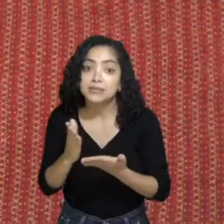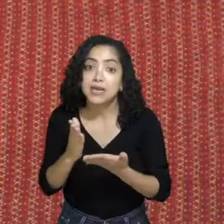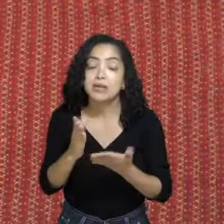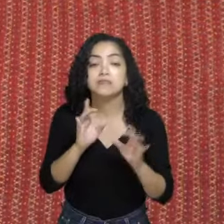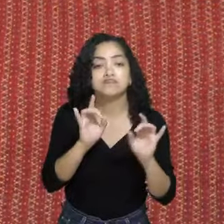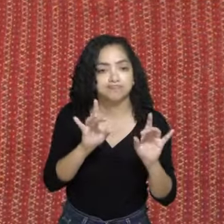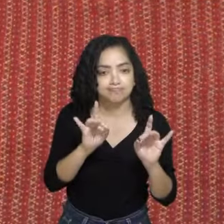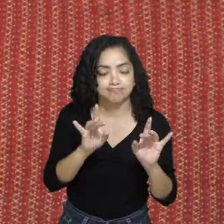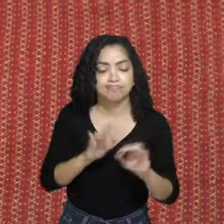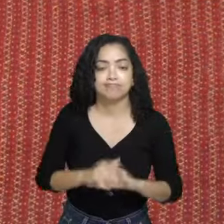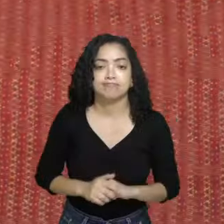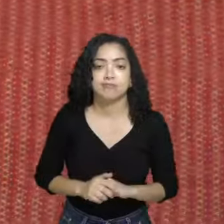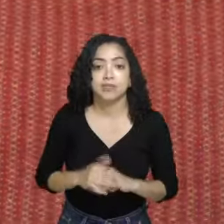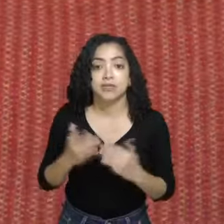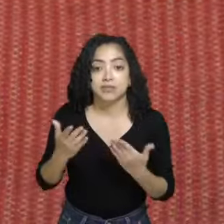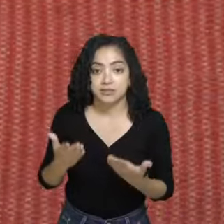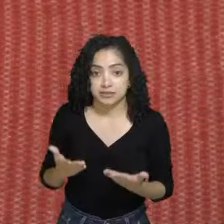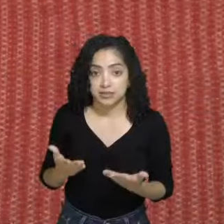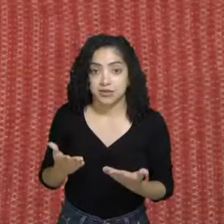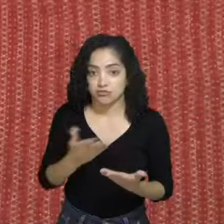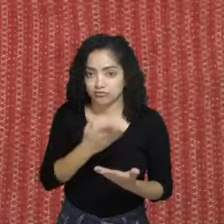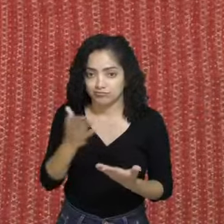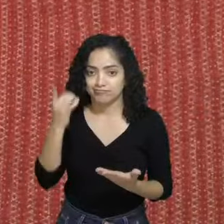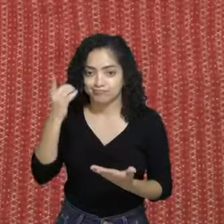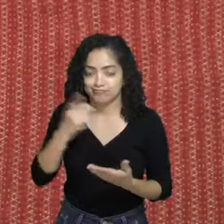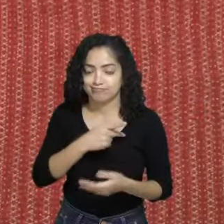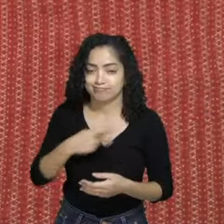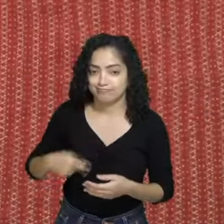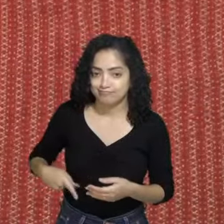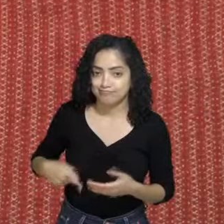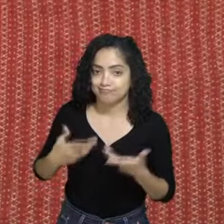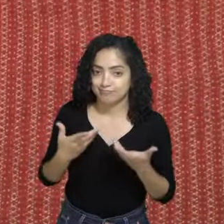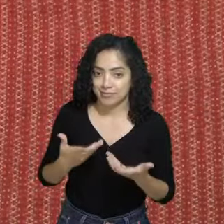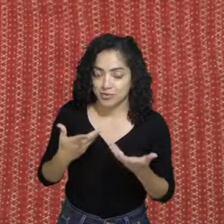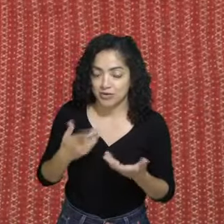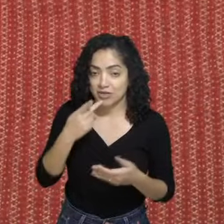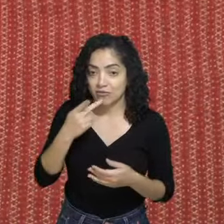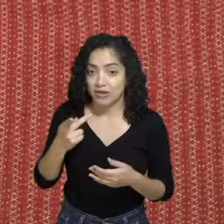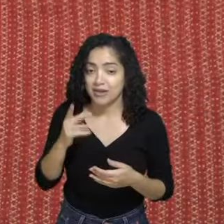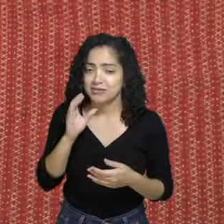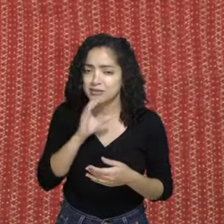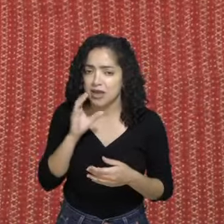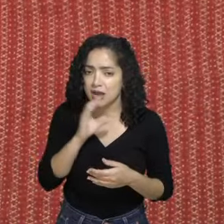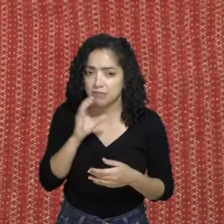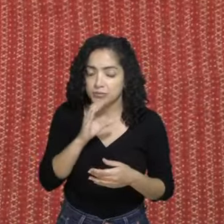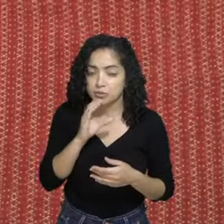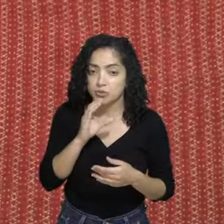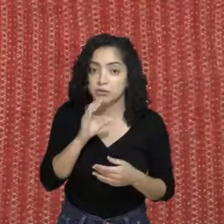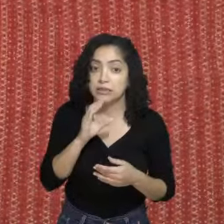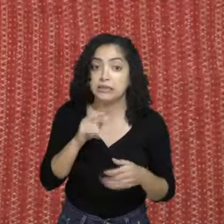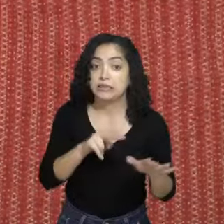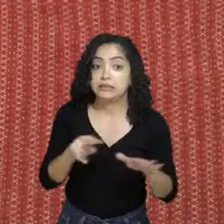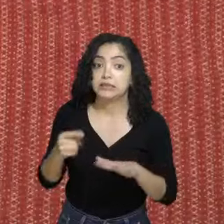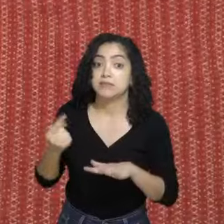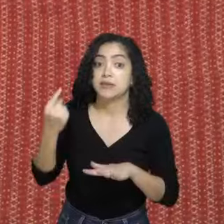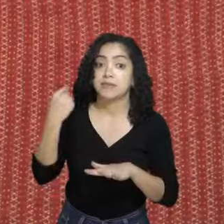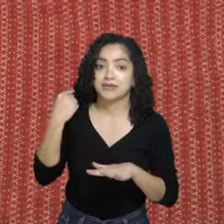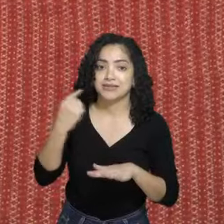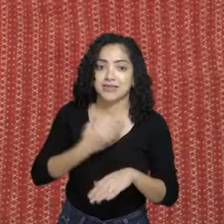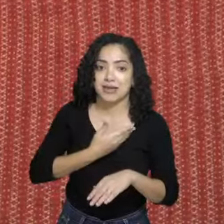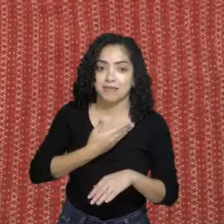especiais. Então, senhor presidente, colegas deputados e deputadas, quero aqui falar rapidamente que na semana passada o meu